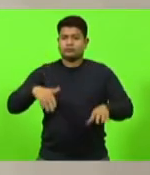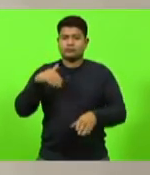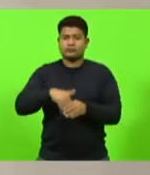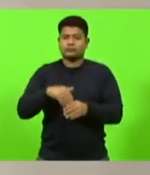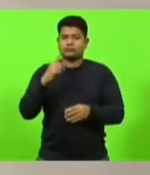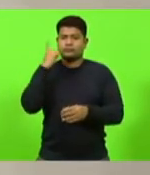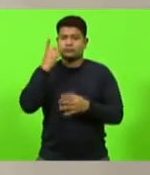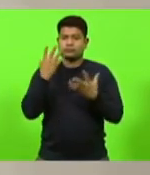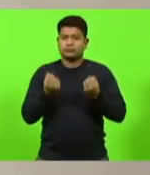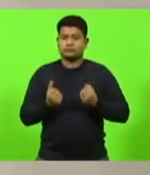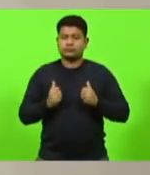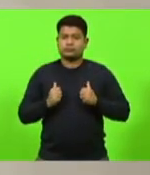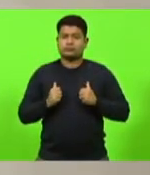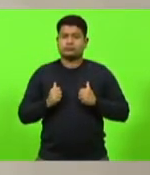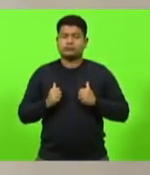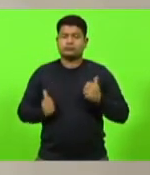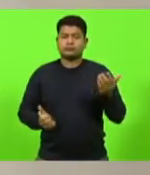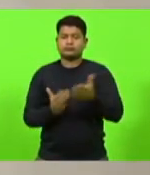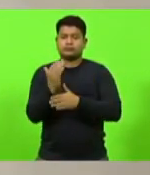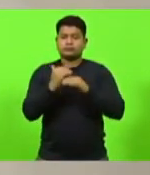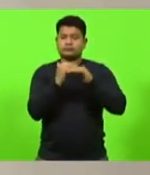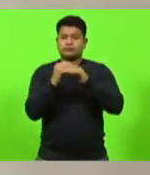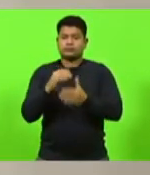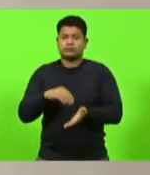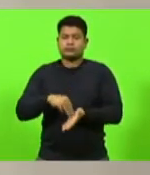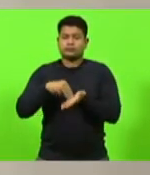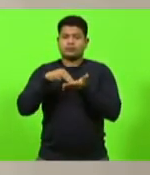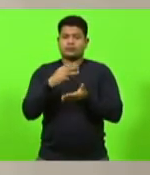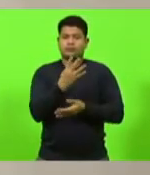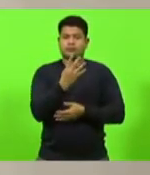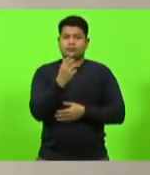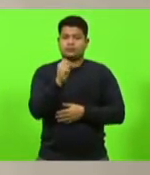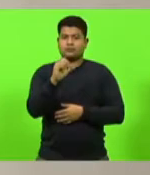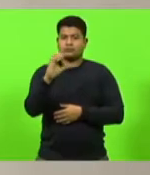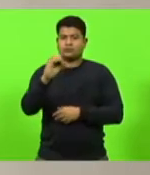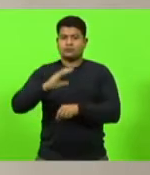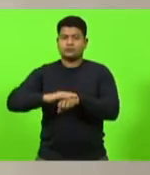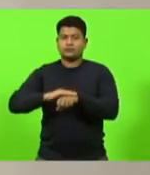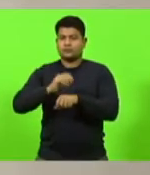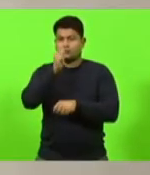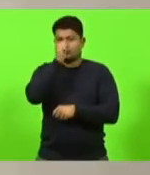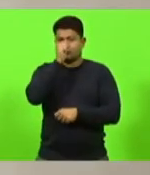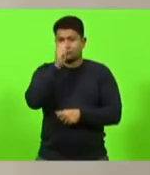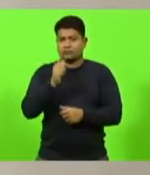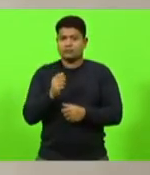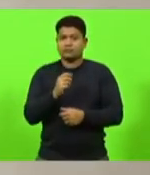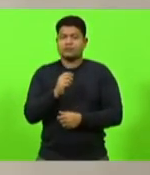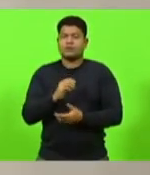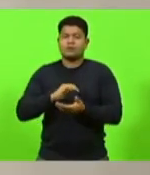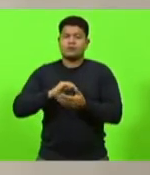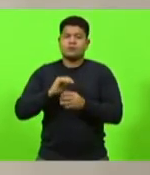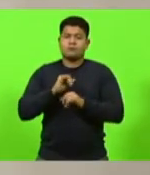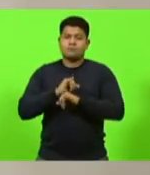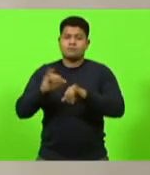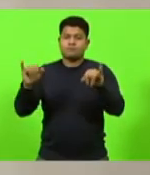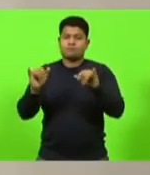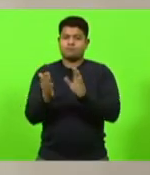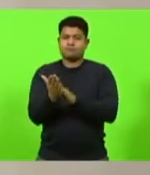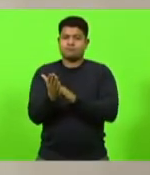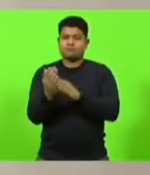encontram. Aprovado por unanimidade. Moção 480, autor deputado João Amin, manifestando aplauso à empresa